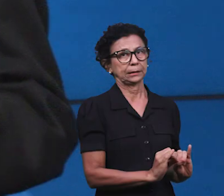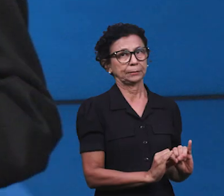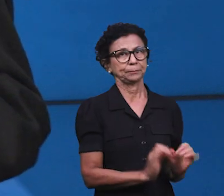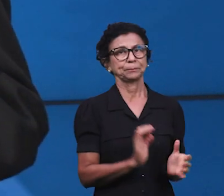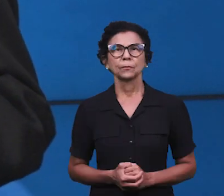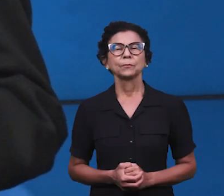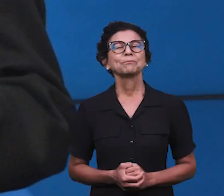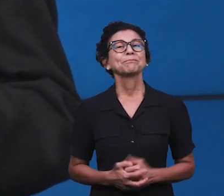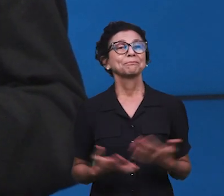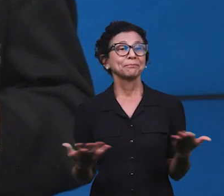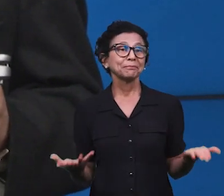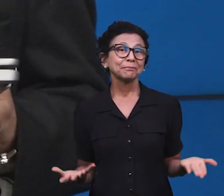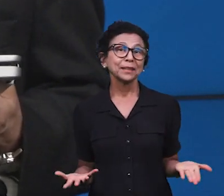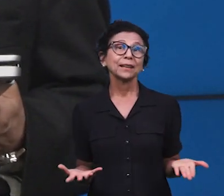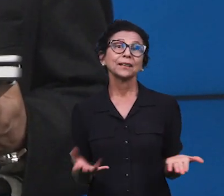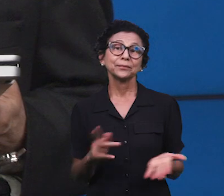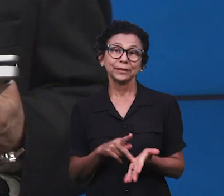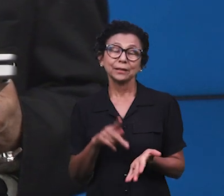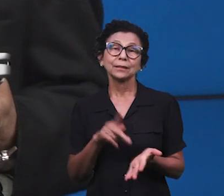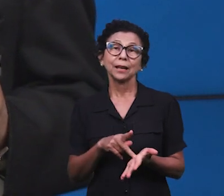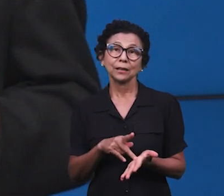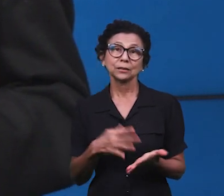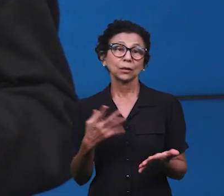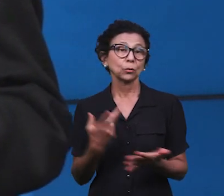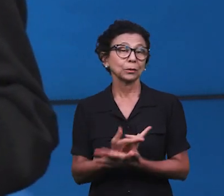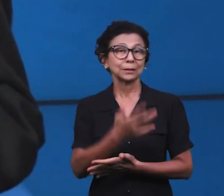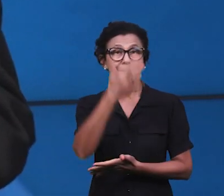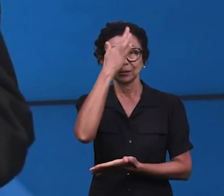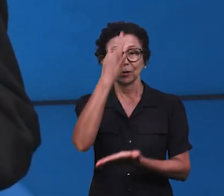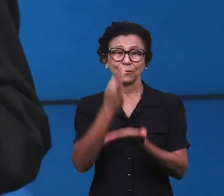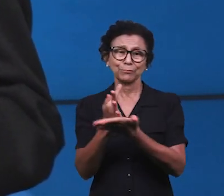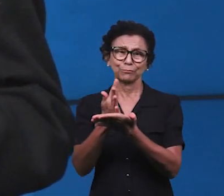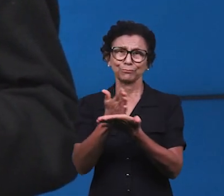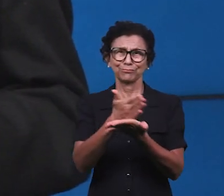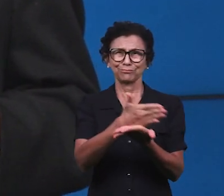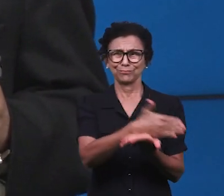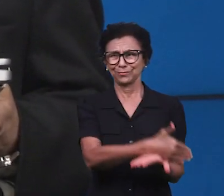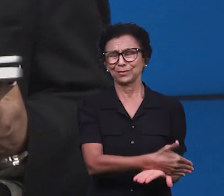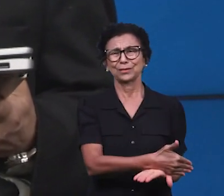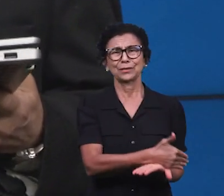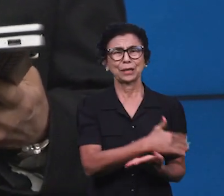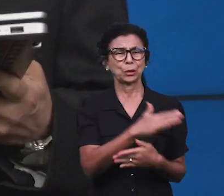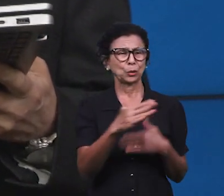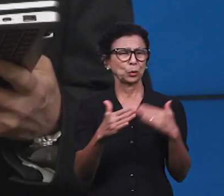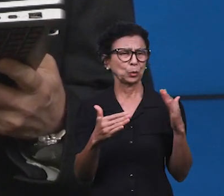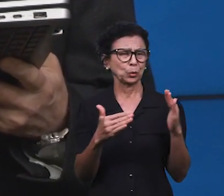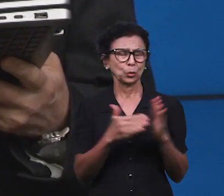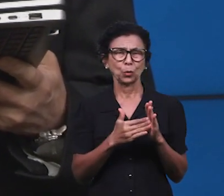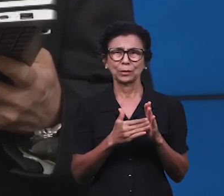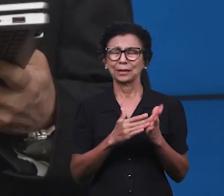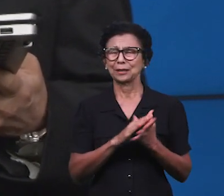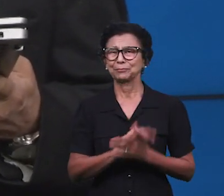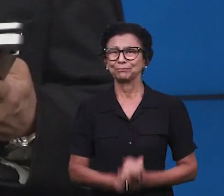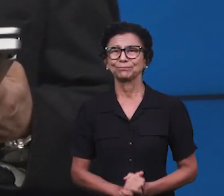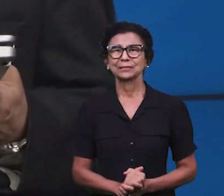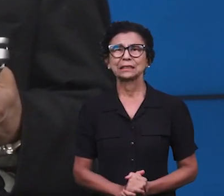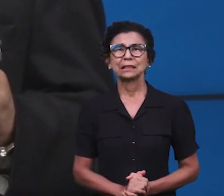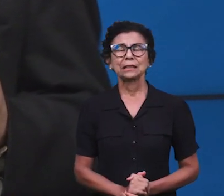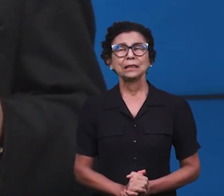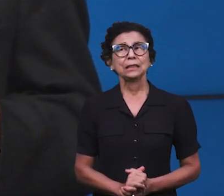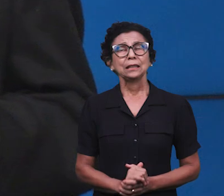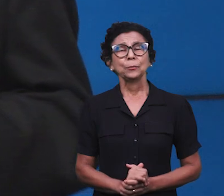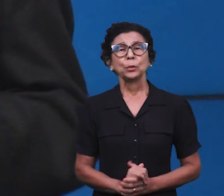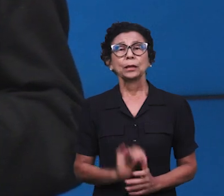Jesus. Amém, irmã. Realmente houve um desvio da fé total, um desvio total da fé, no sentido de haver ali